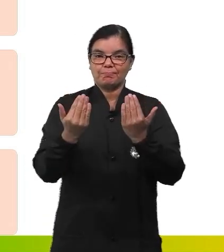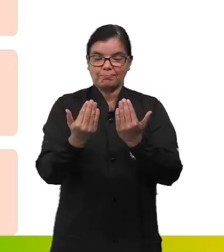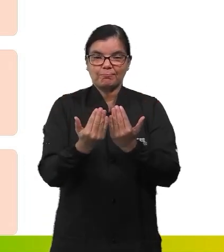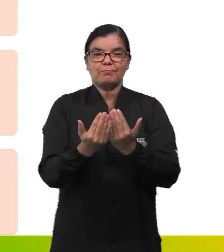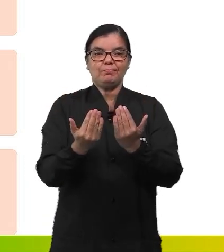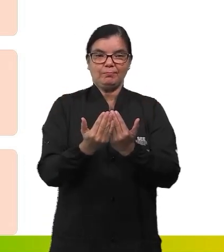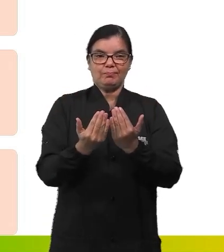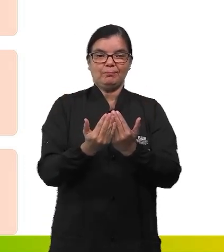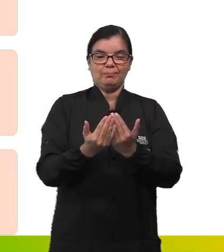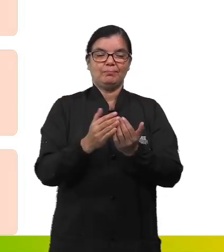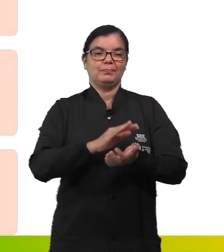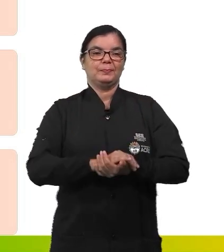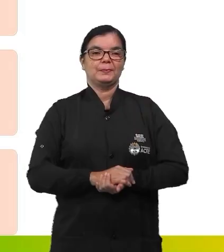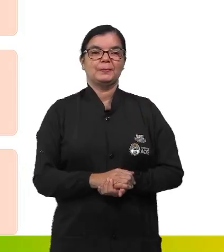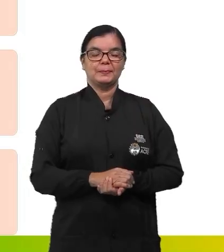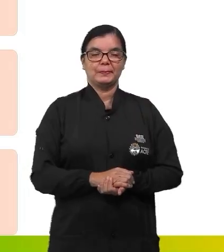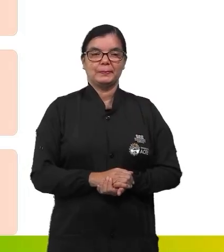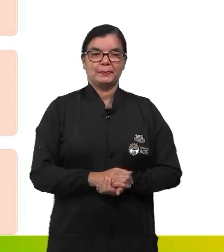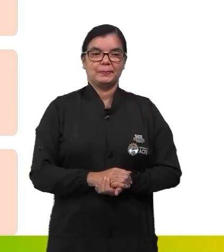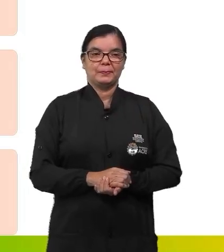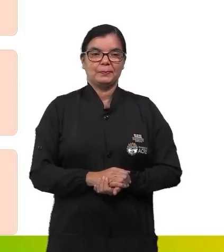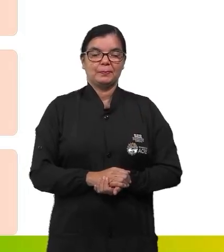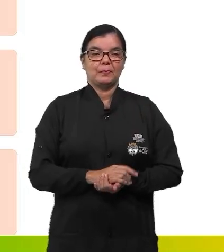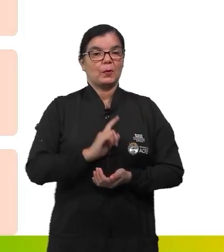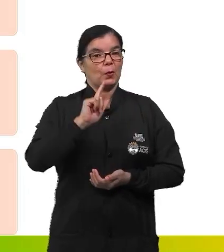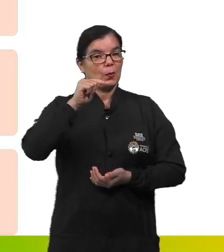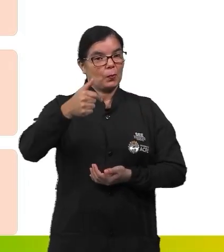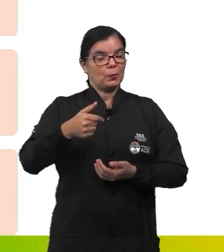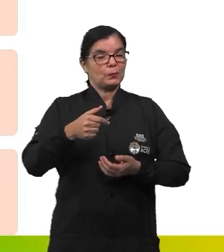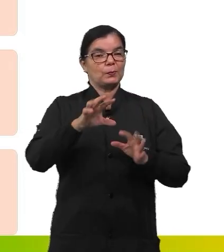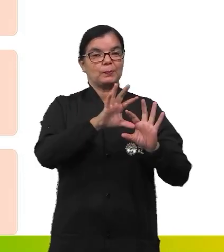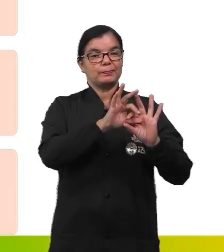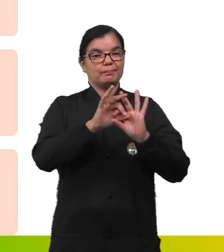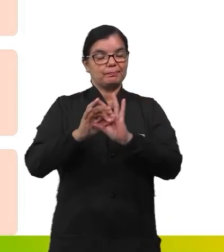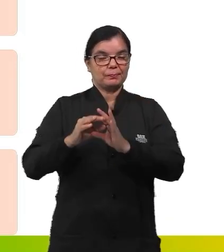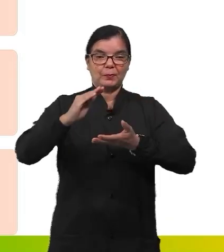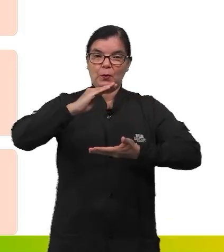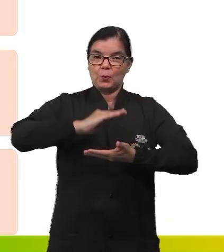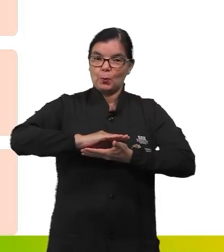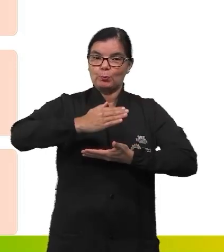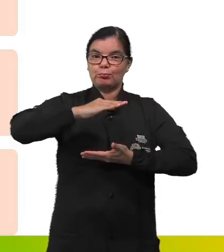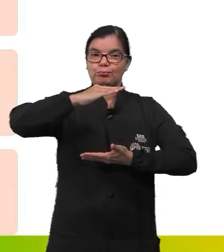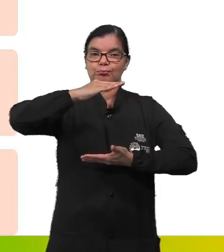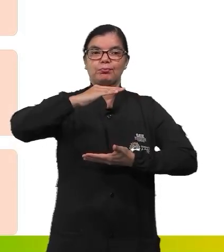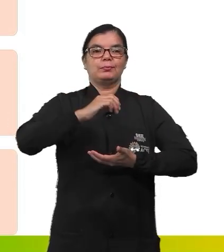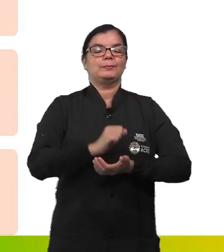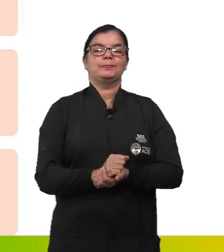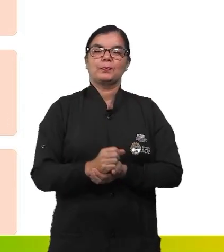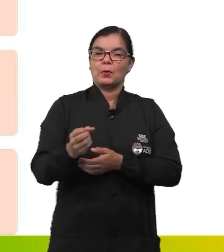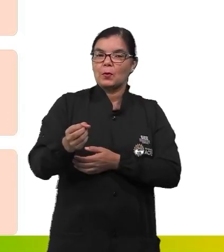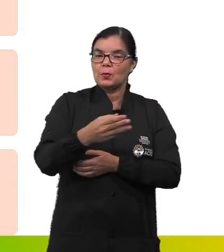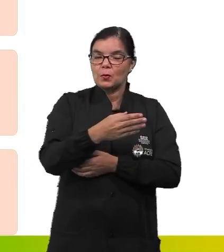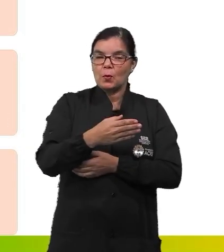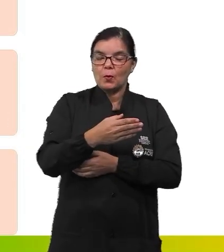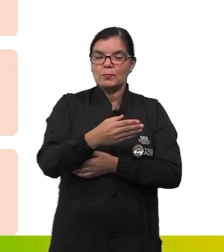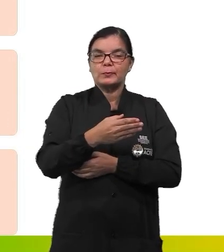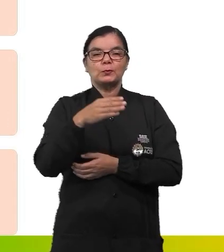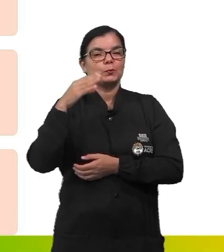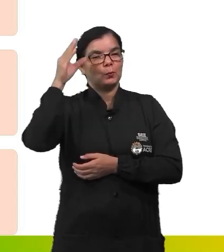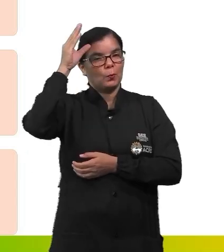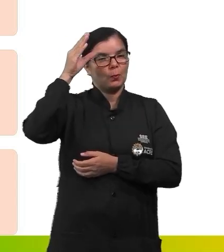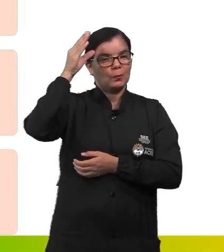foco nas navegações. Outro contexto aí, o Renascimento. Novos conhecimentos